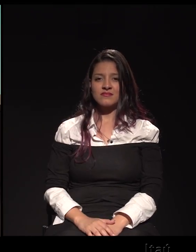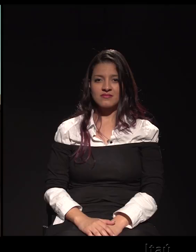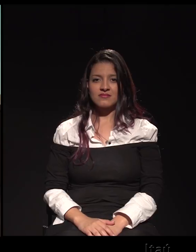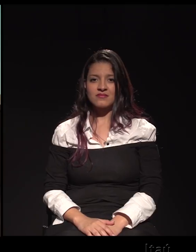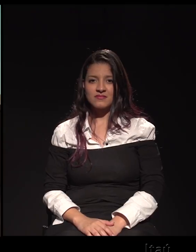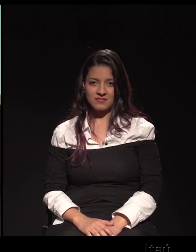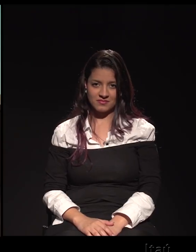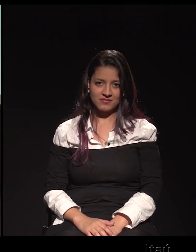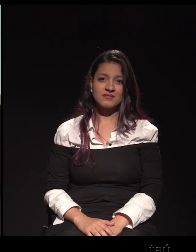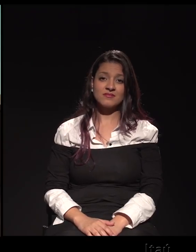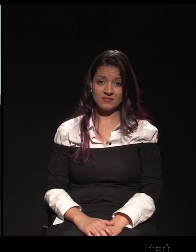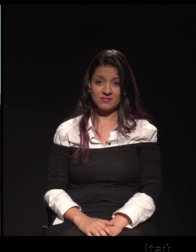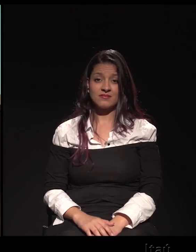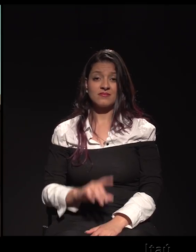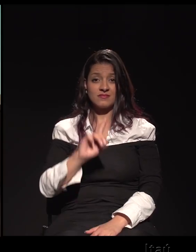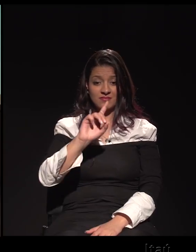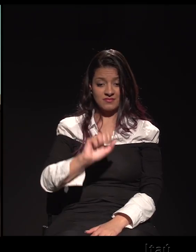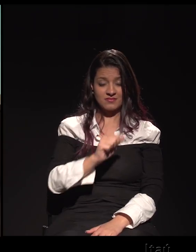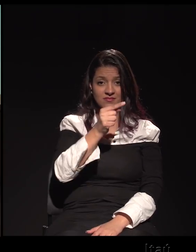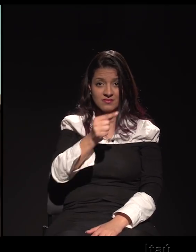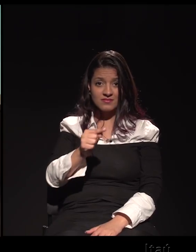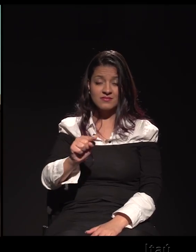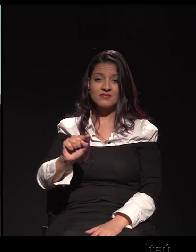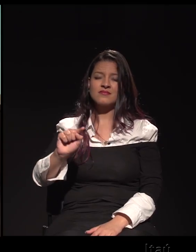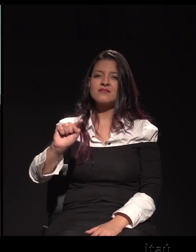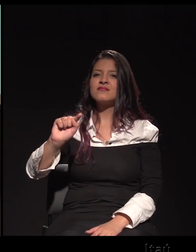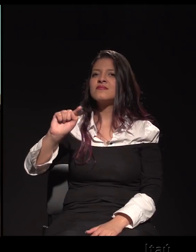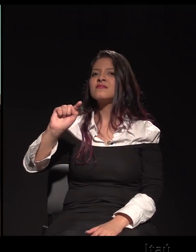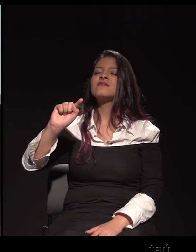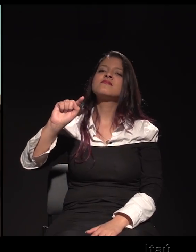olhar. É Dan Boboí.